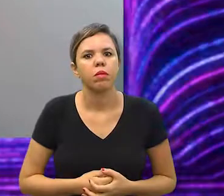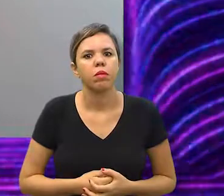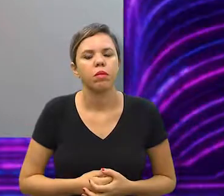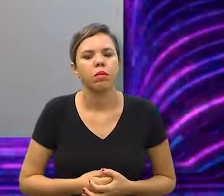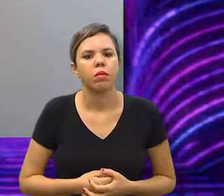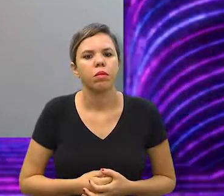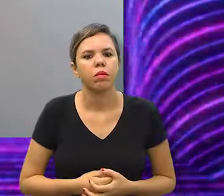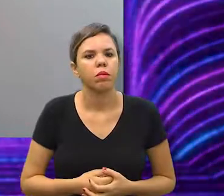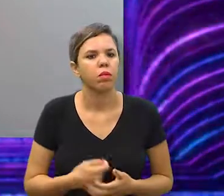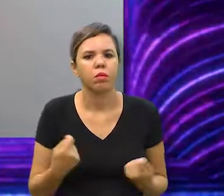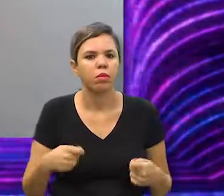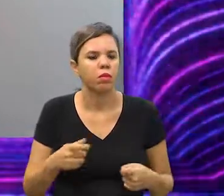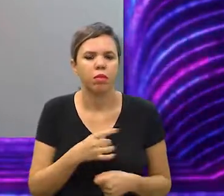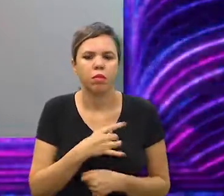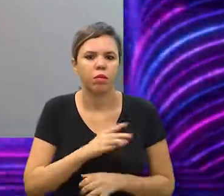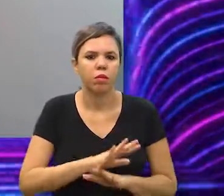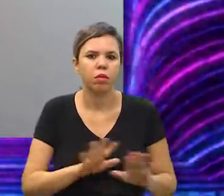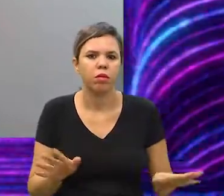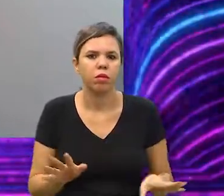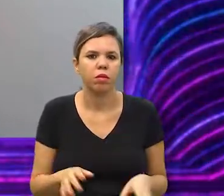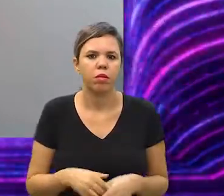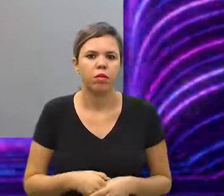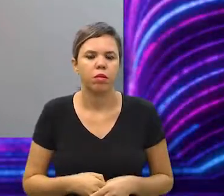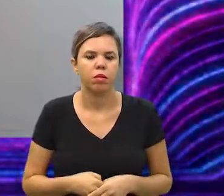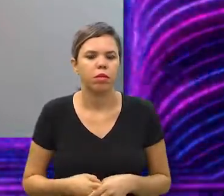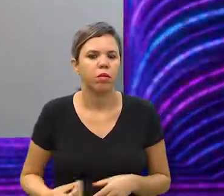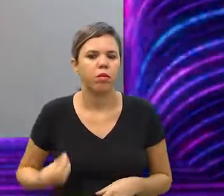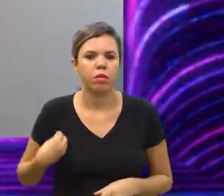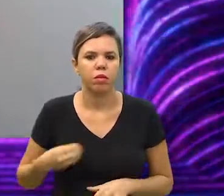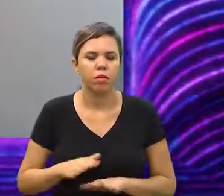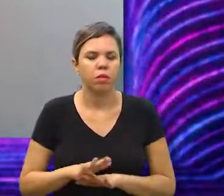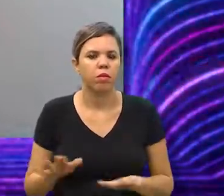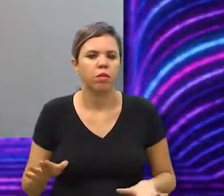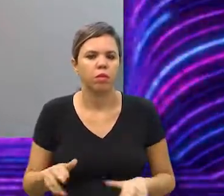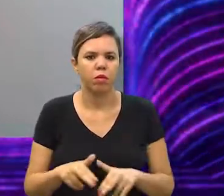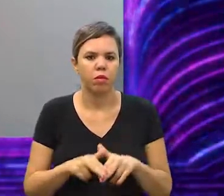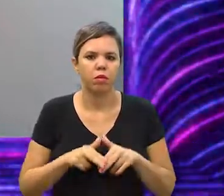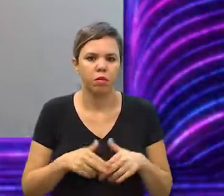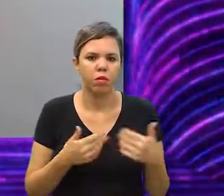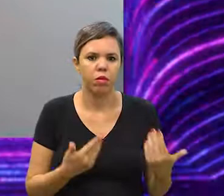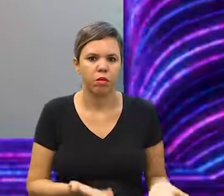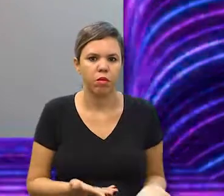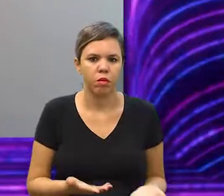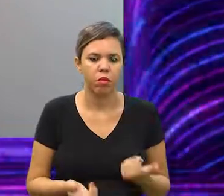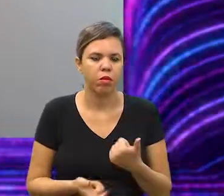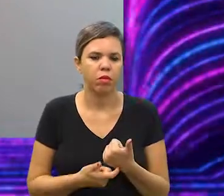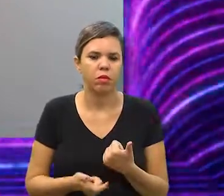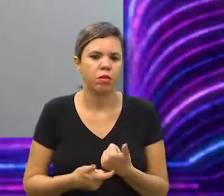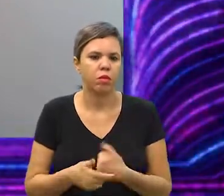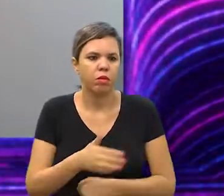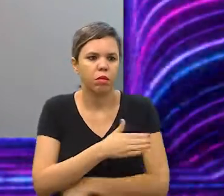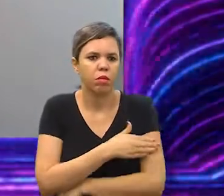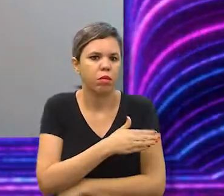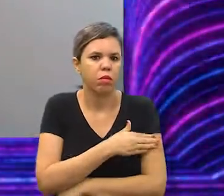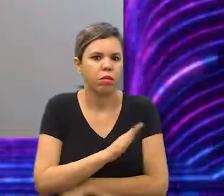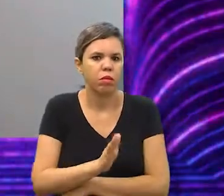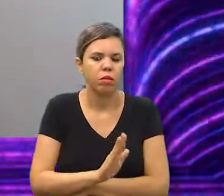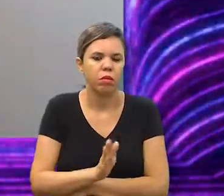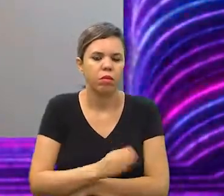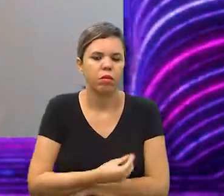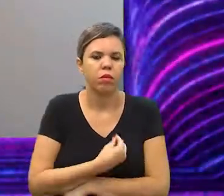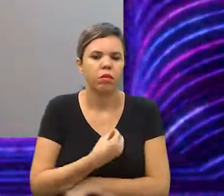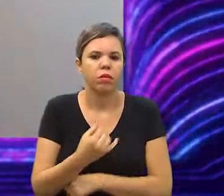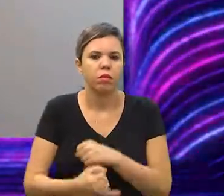a gente não deveria ter esse medo, né? A gente não deveria viver em função do like, né? Ou de uma